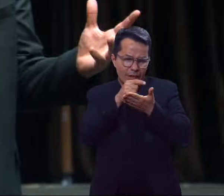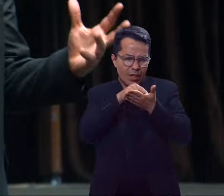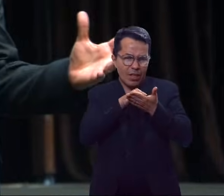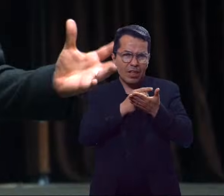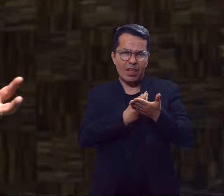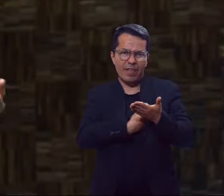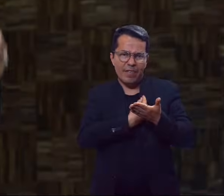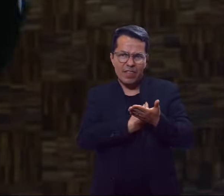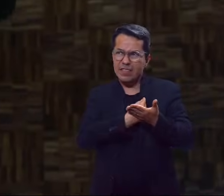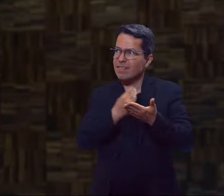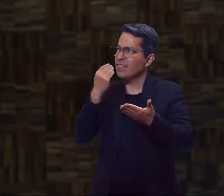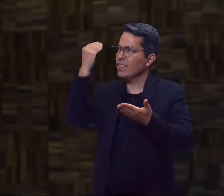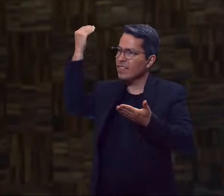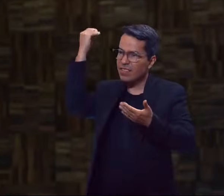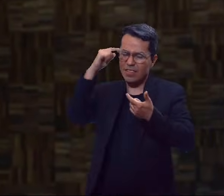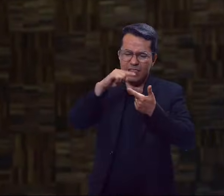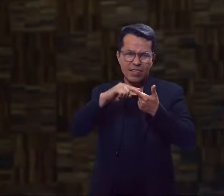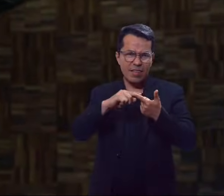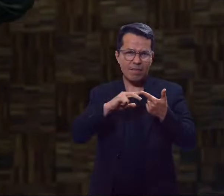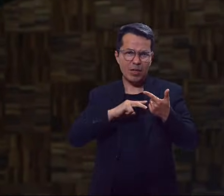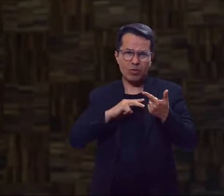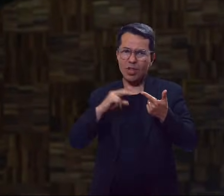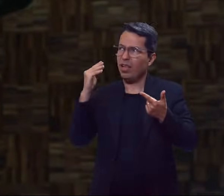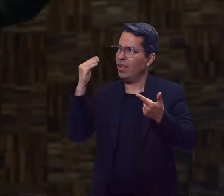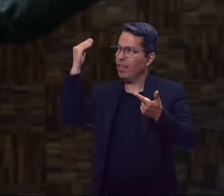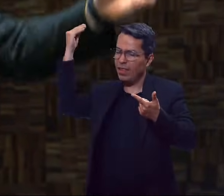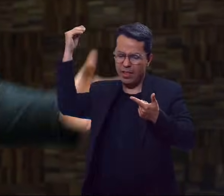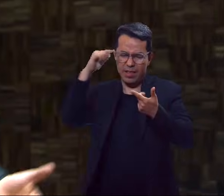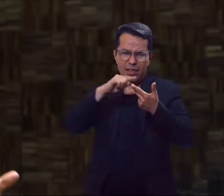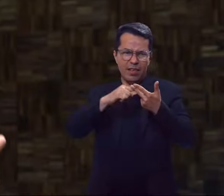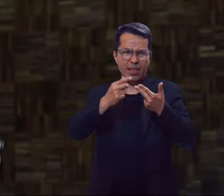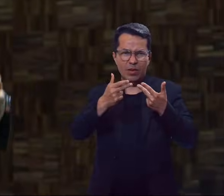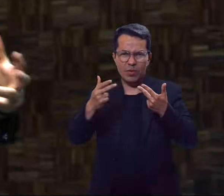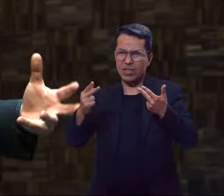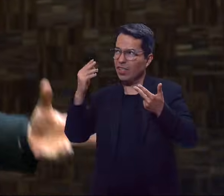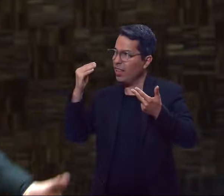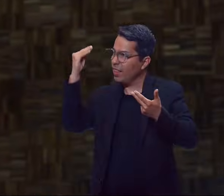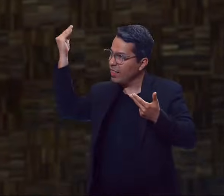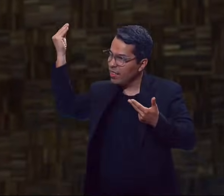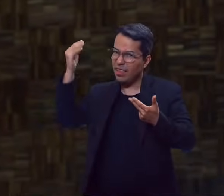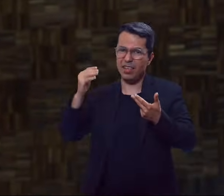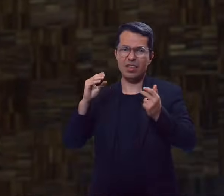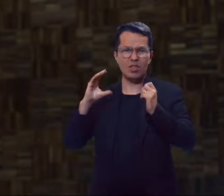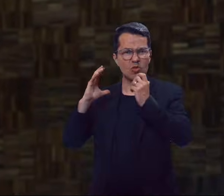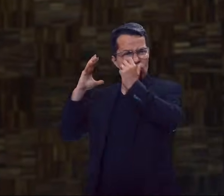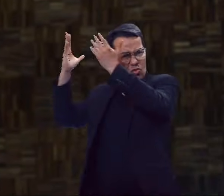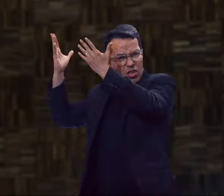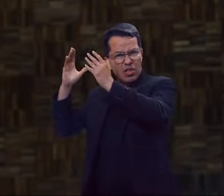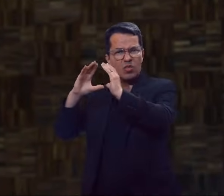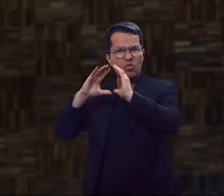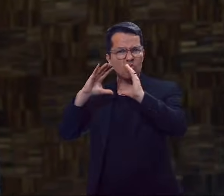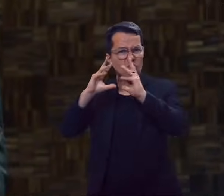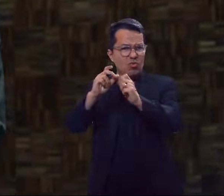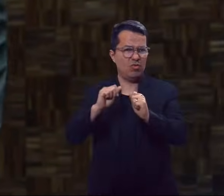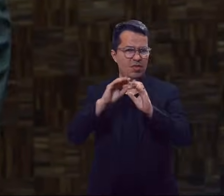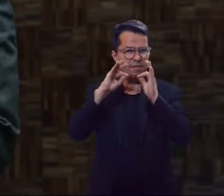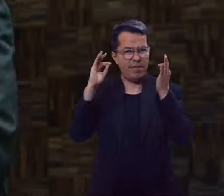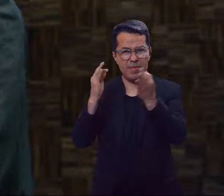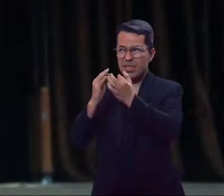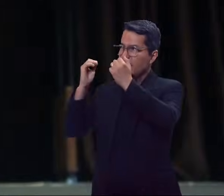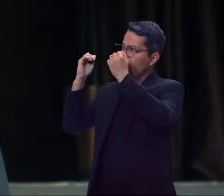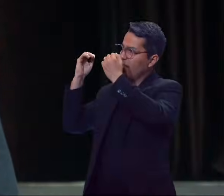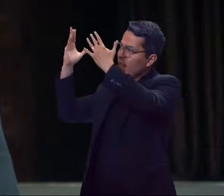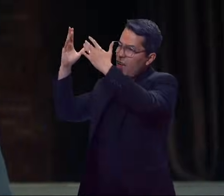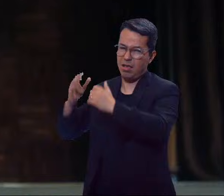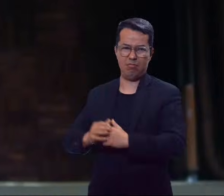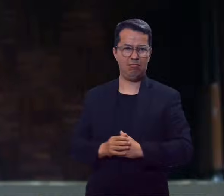ele ora agora, ele pede: Deus, me mostra a sua glória. O Senhor se revela a ele de forma especial. Nós temos estudado